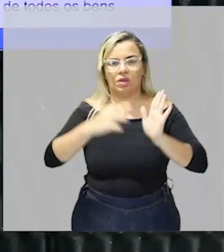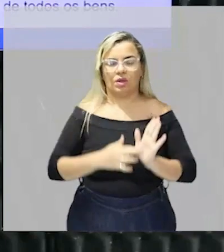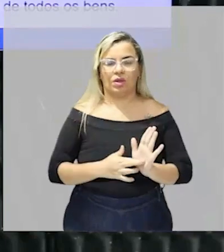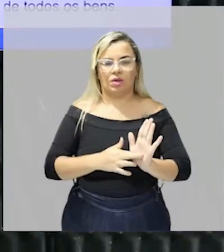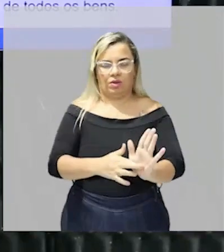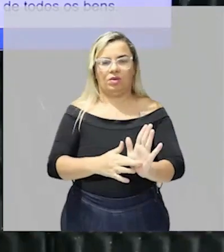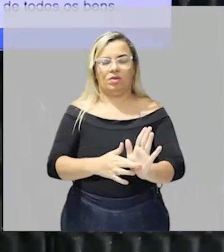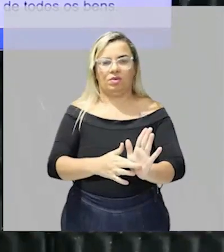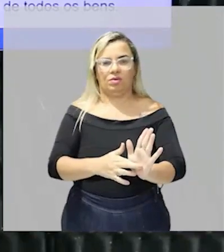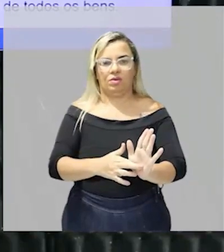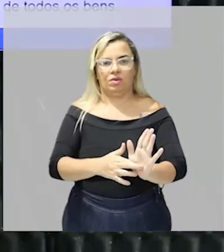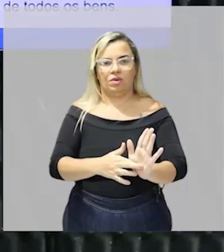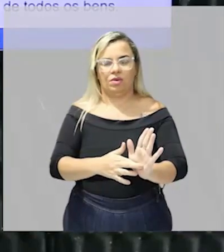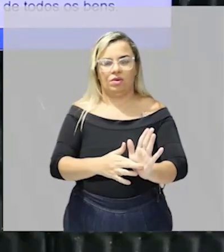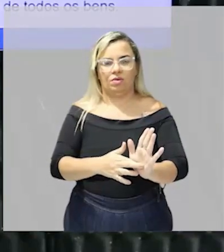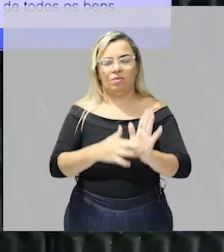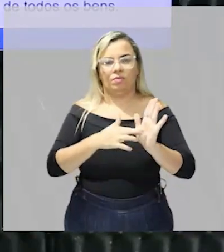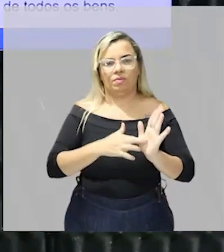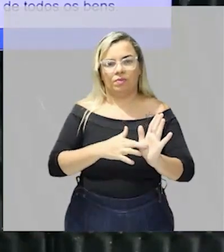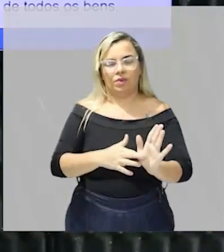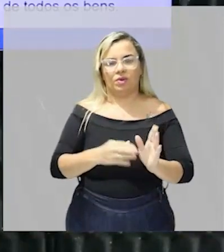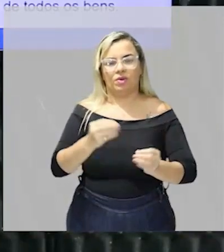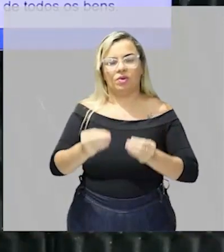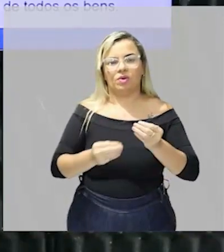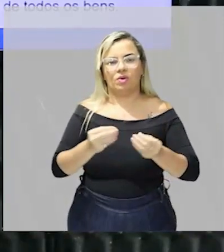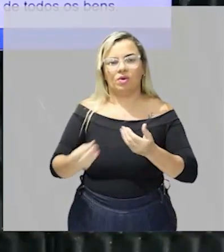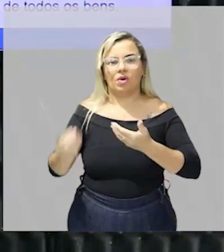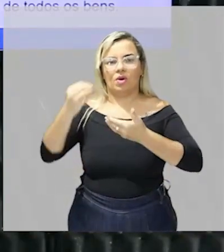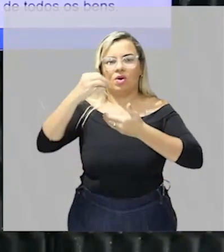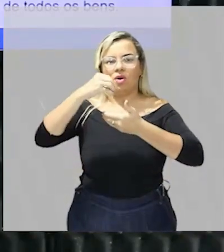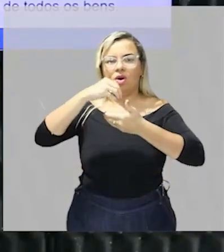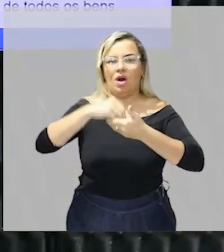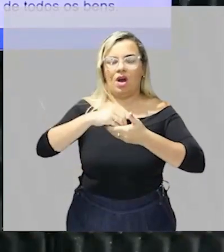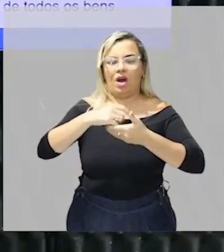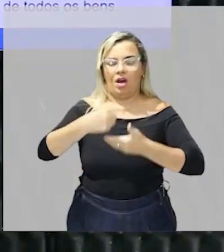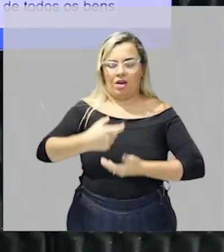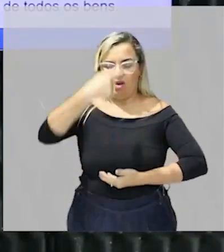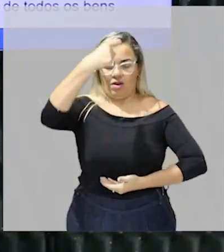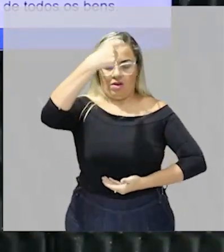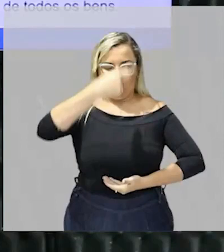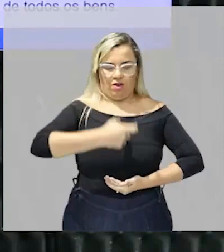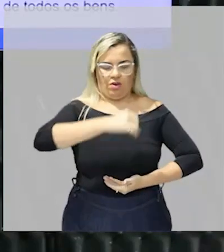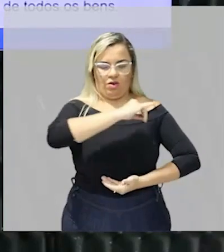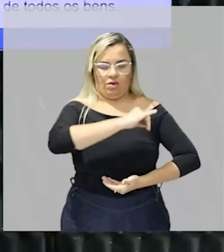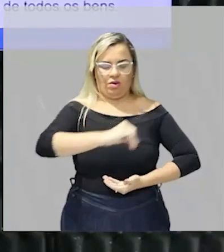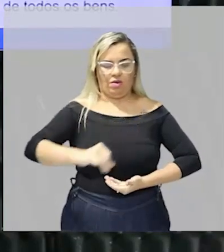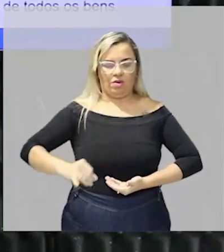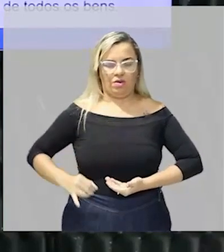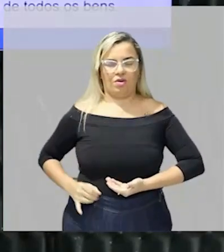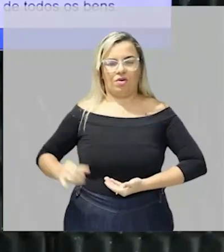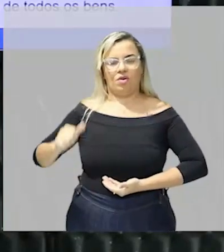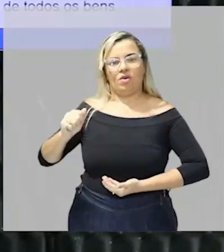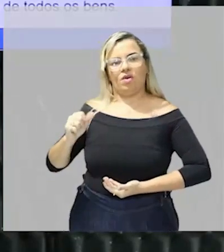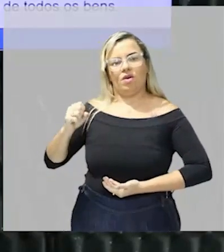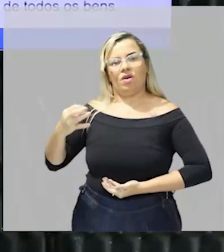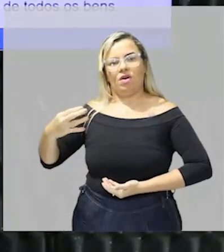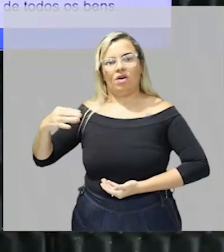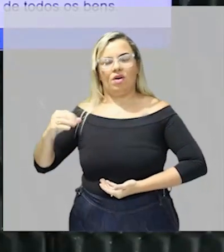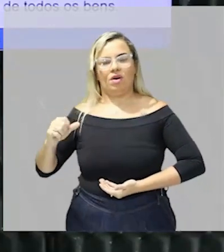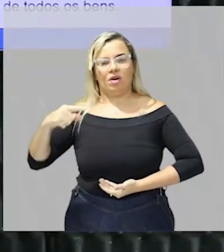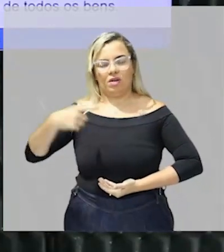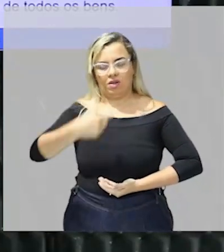representante, ou melhor falando, como a encarnação do Deus Sol. O imperador asteca, ele se considerava como o próprio Deus